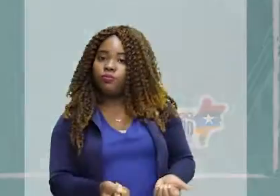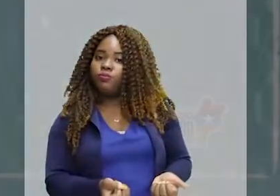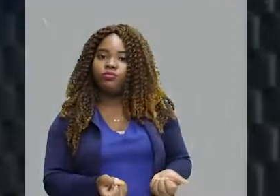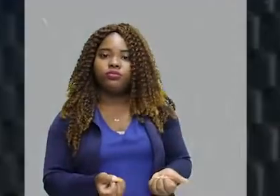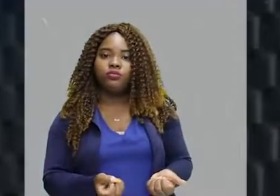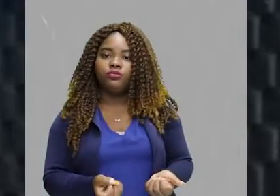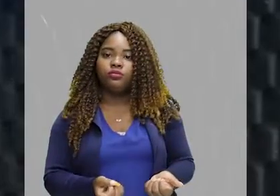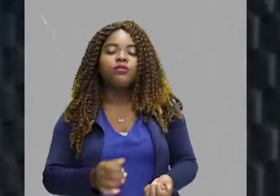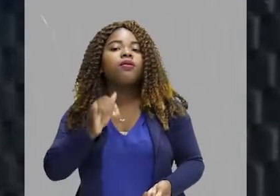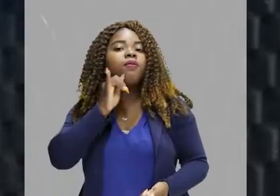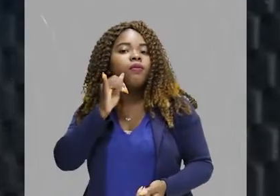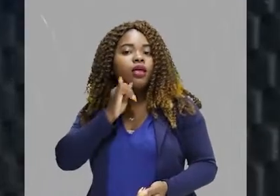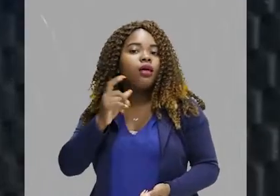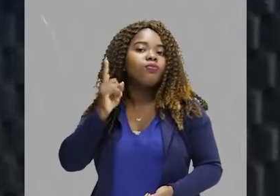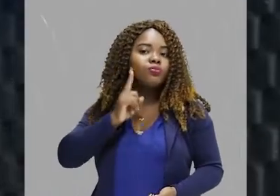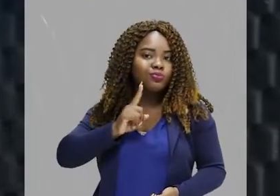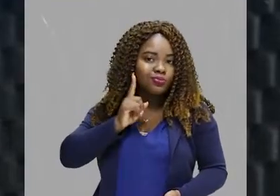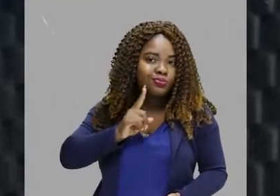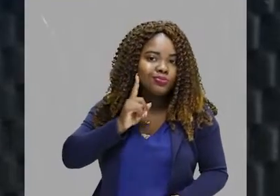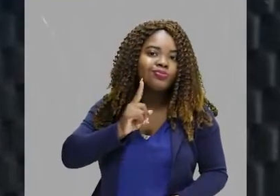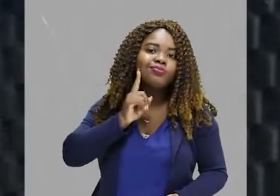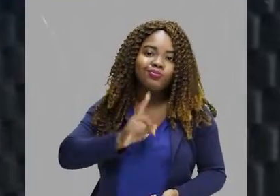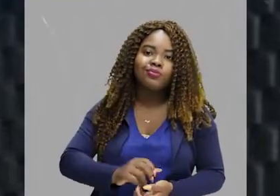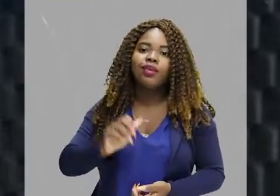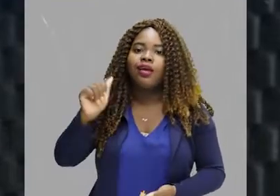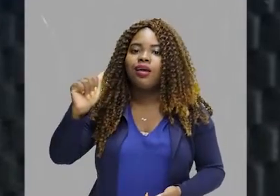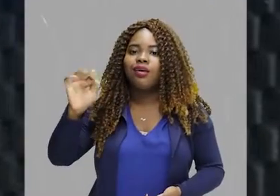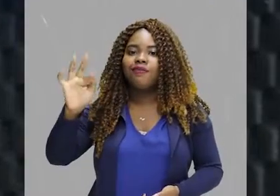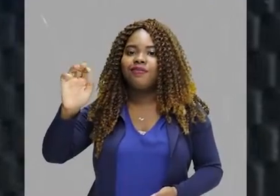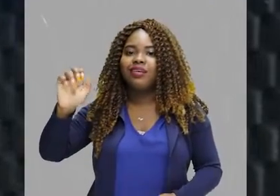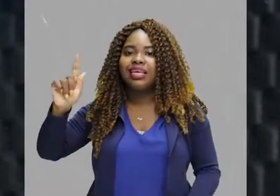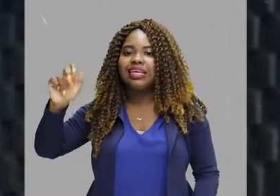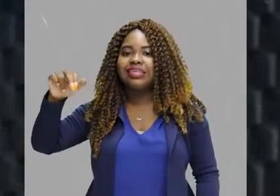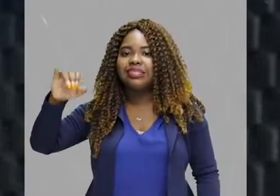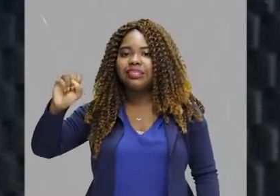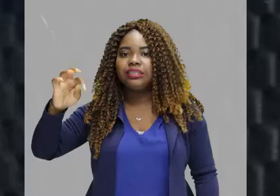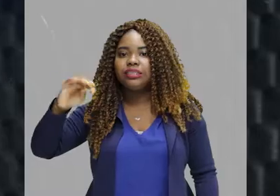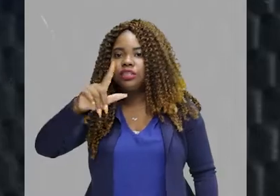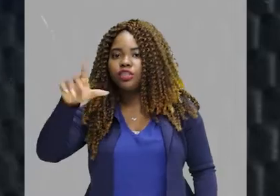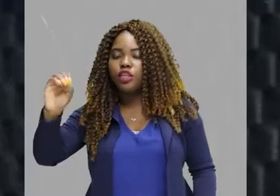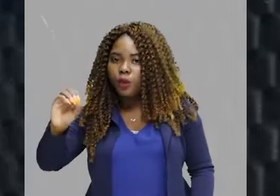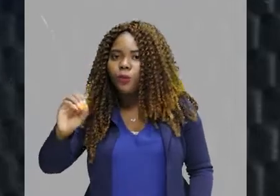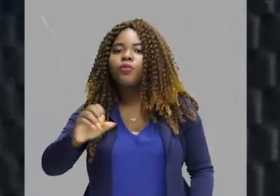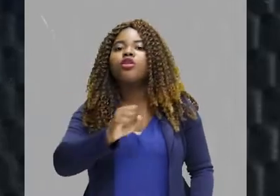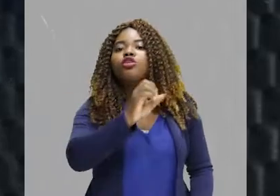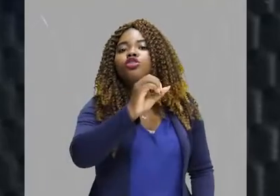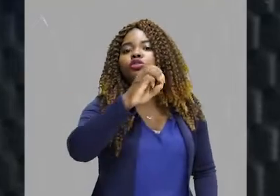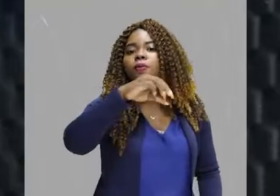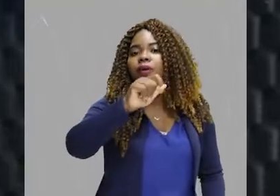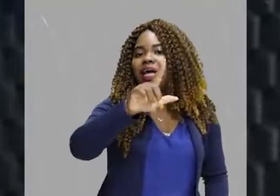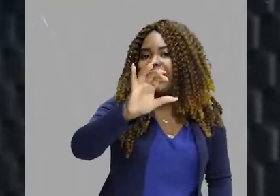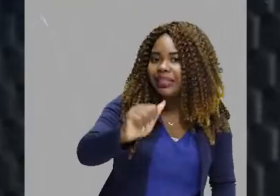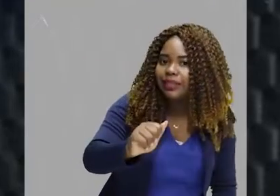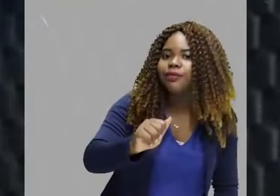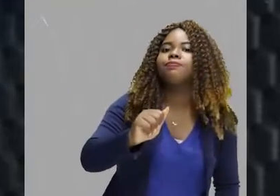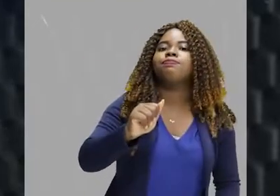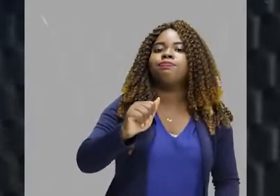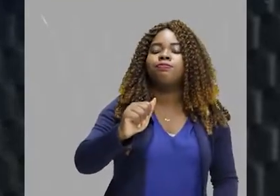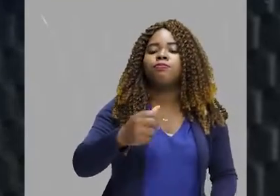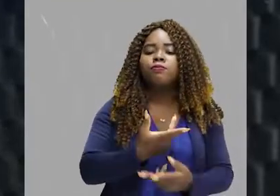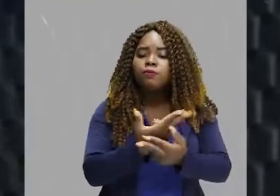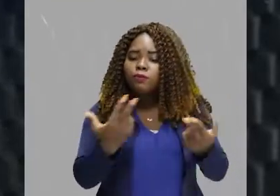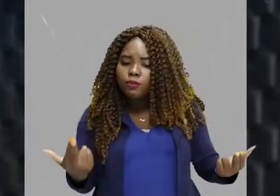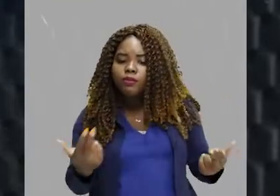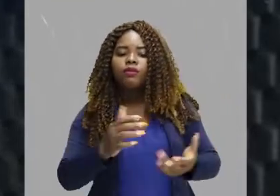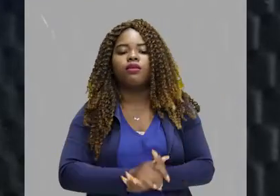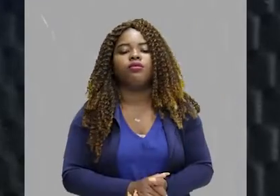exemplo, Estados Unidos, Afeganistão, Somália e Saara Ocidental. Nessa lista que eu